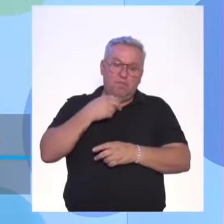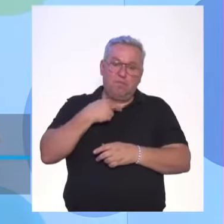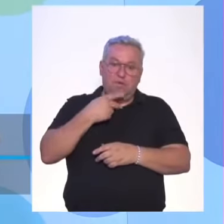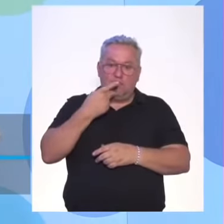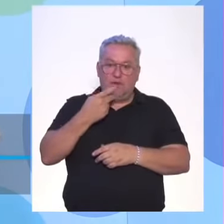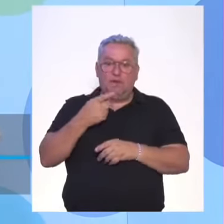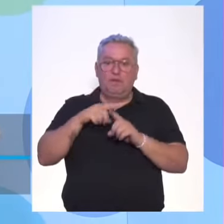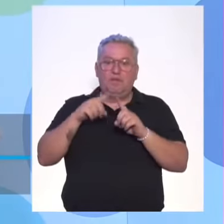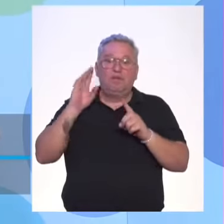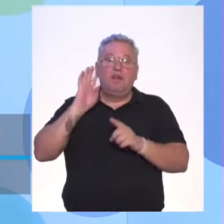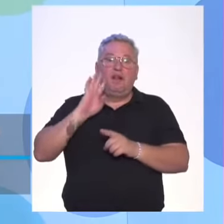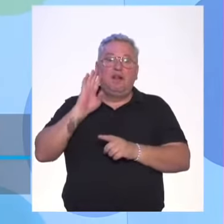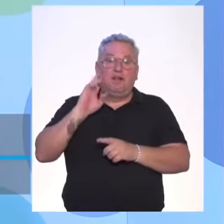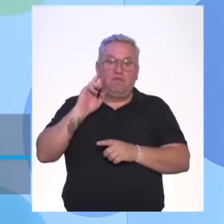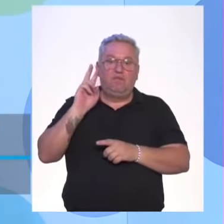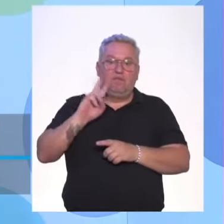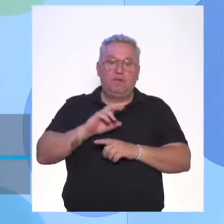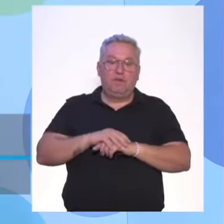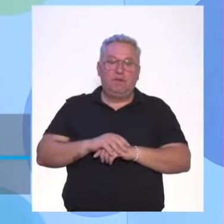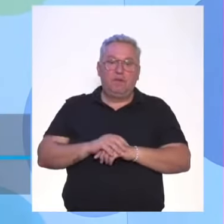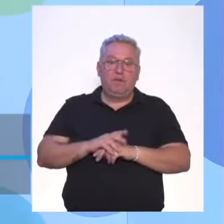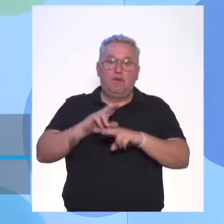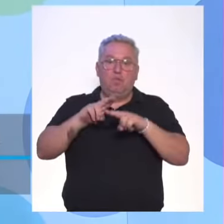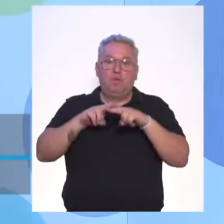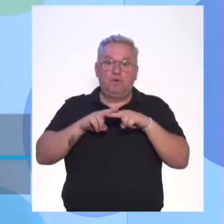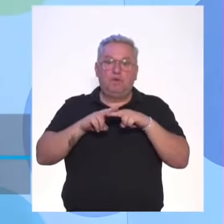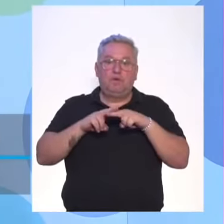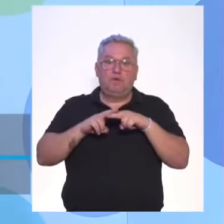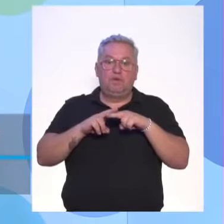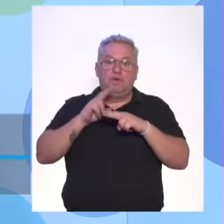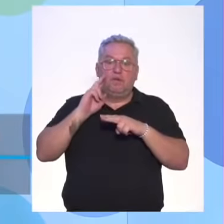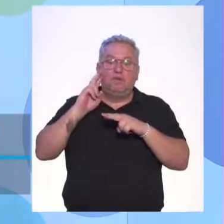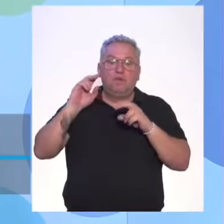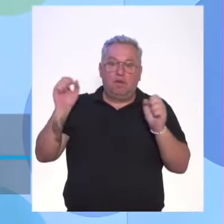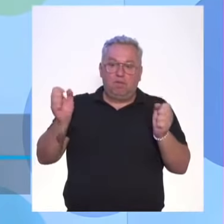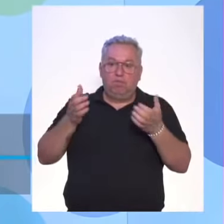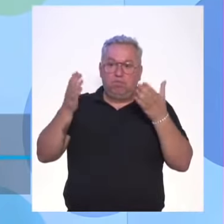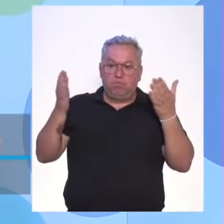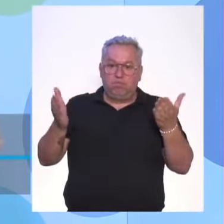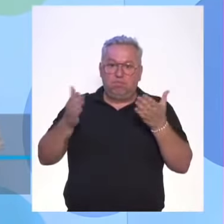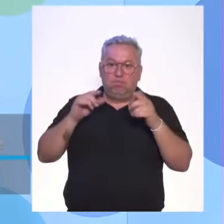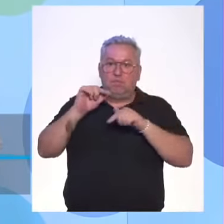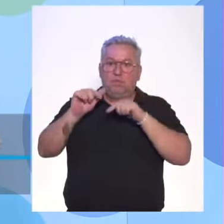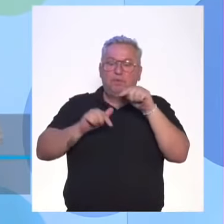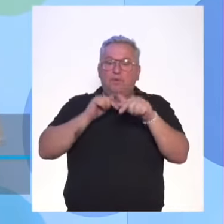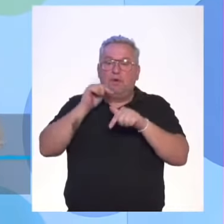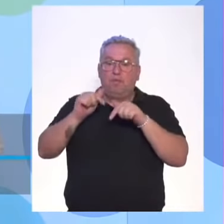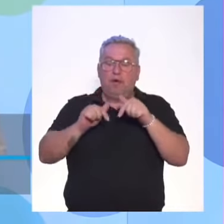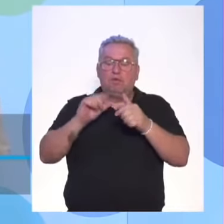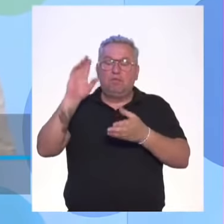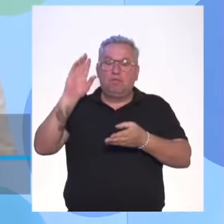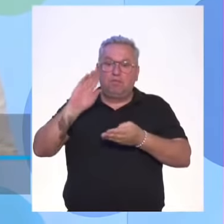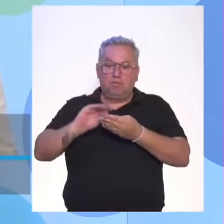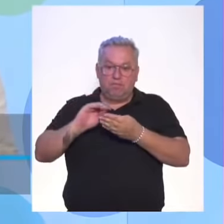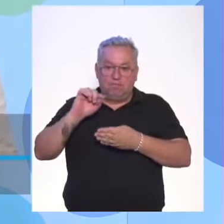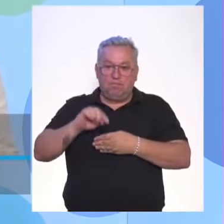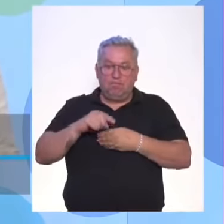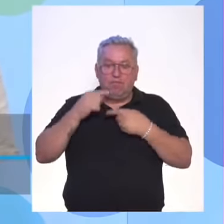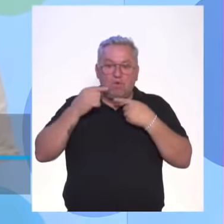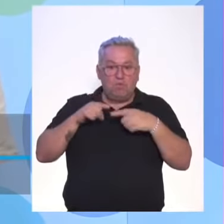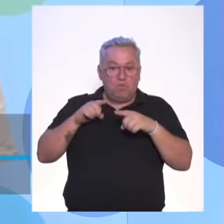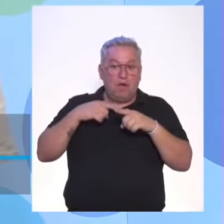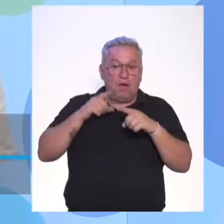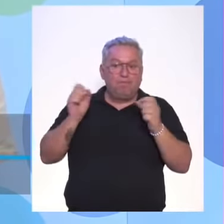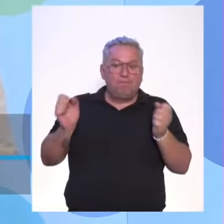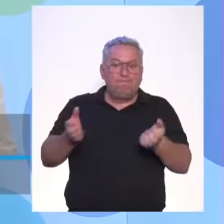falar que na aula Isso vai ser legal de ler a obra por isso que ler a obra a gente tá instigando né o trabalho da resenha do nosso resumo aqui crítico a